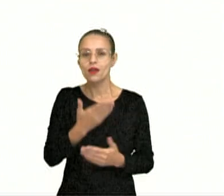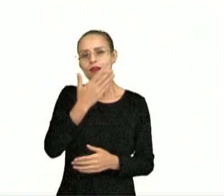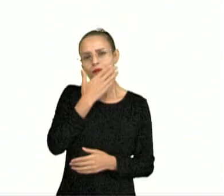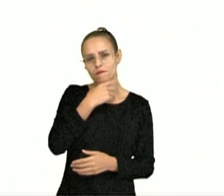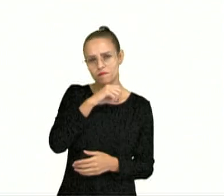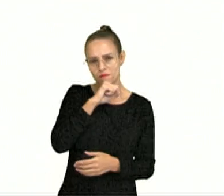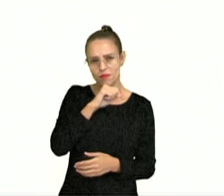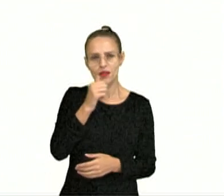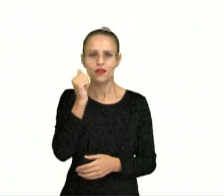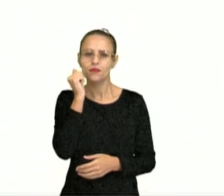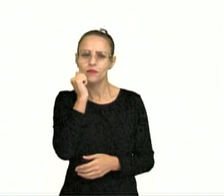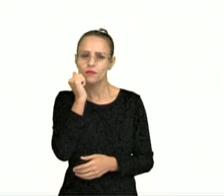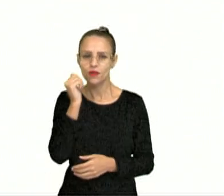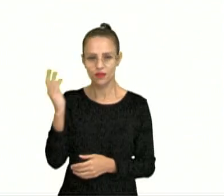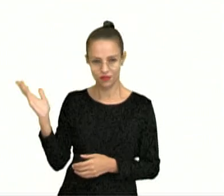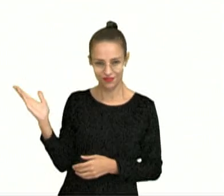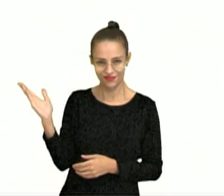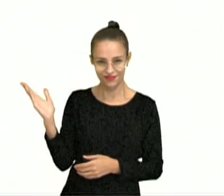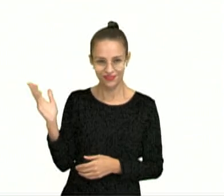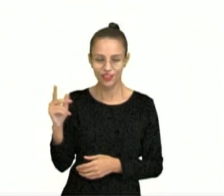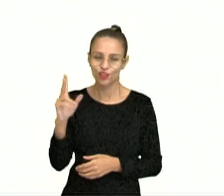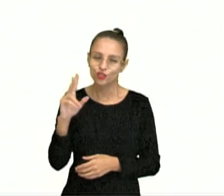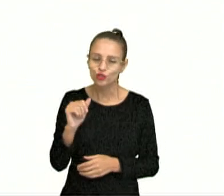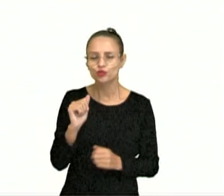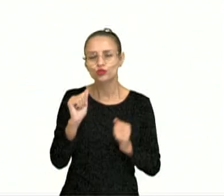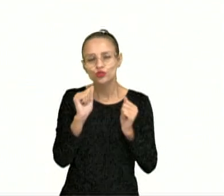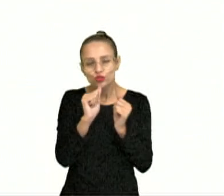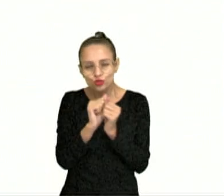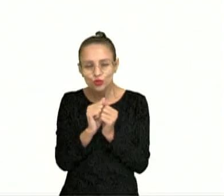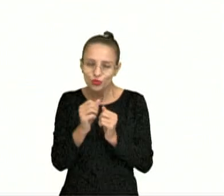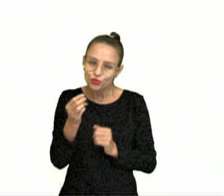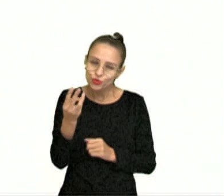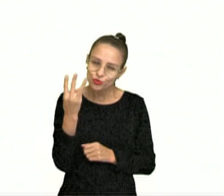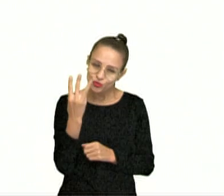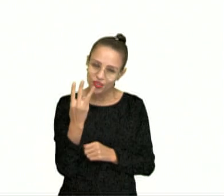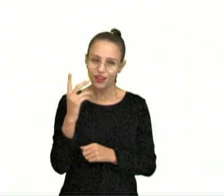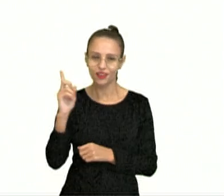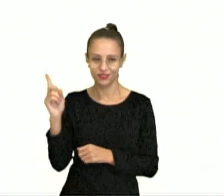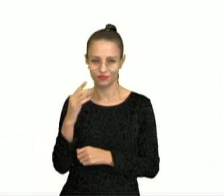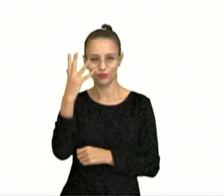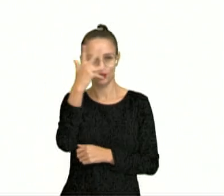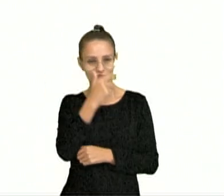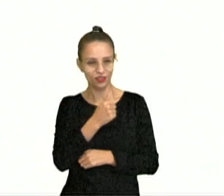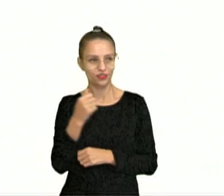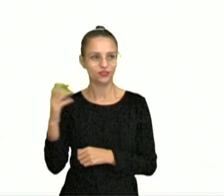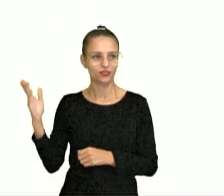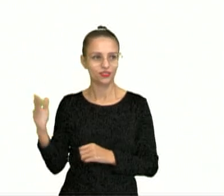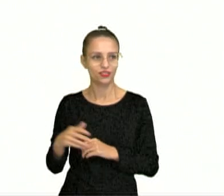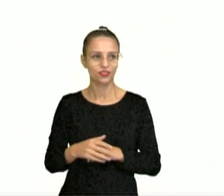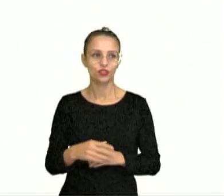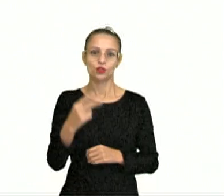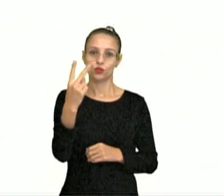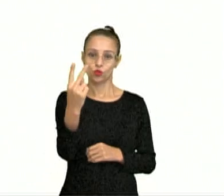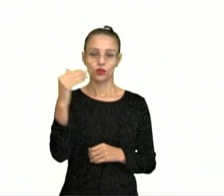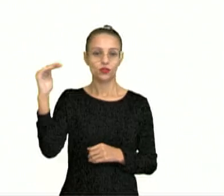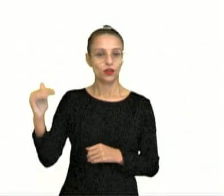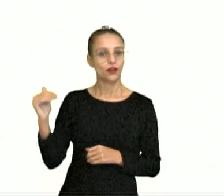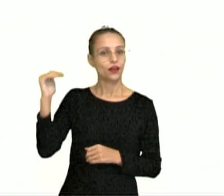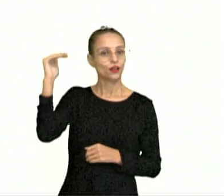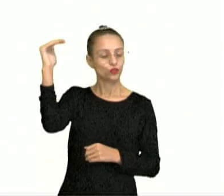pais dessa criança. Por isso que todos estão deitadinhos juntos nessa bela imagem. Então nós temos dois adultos